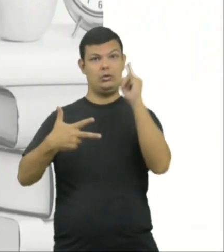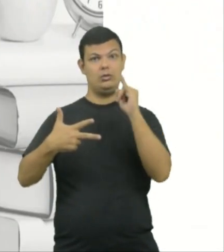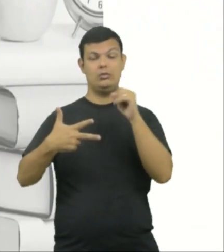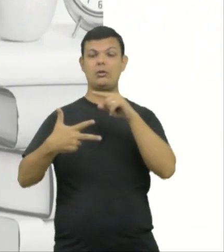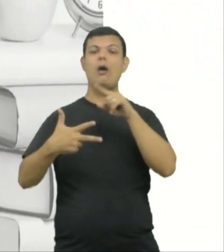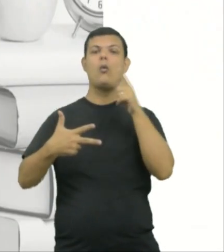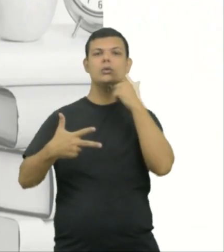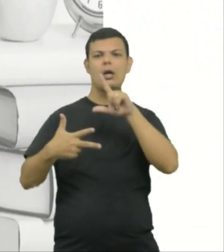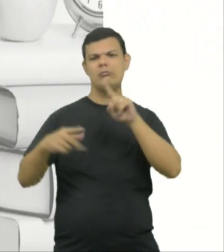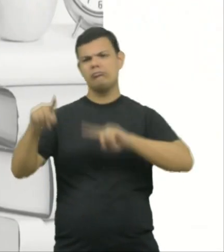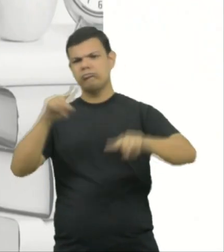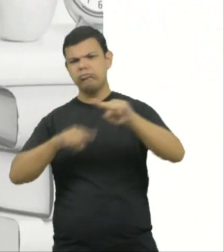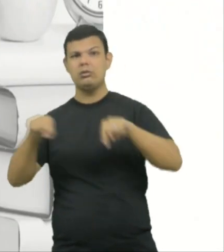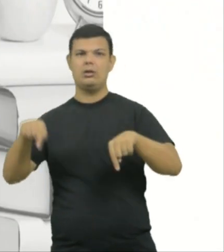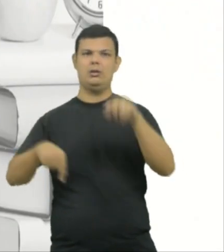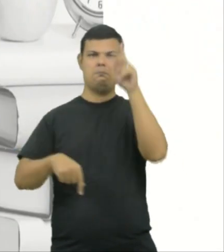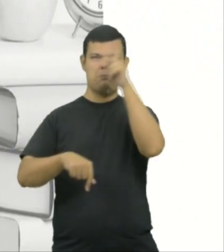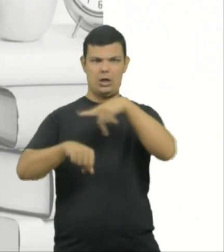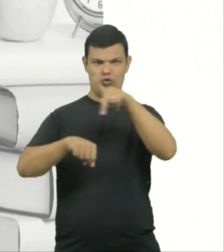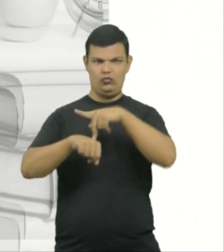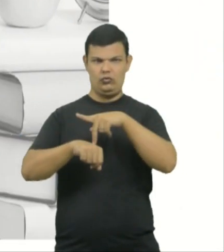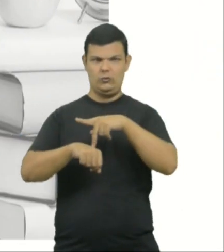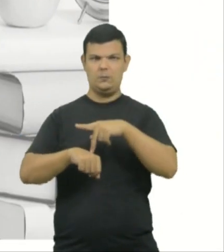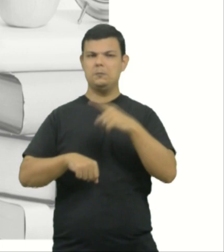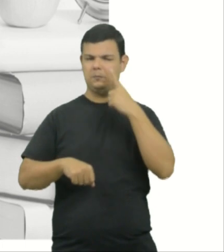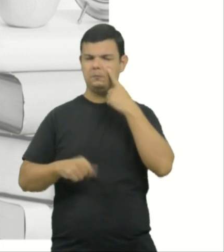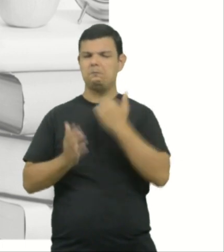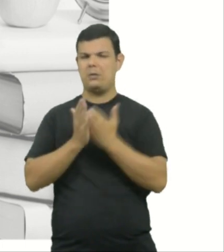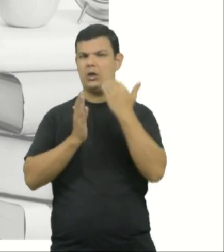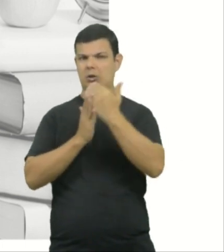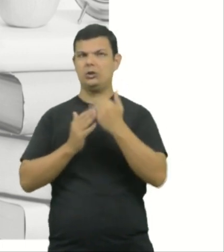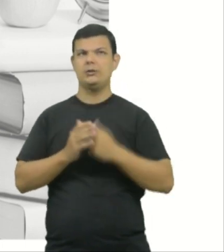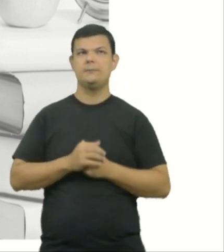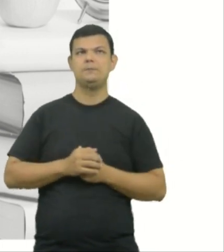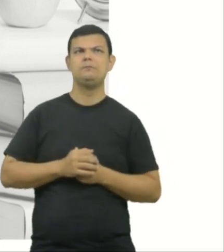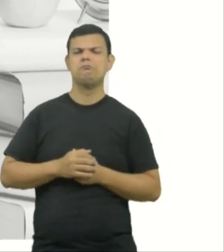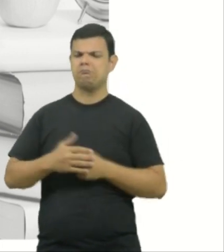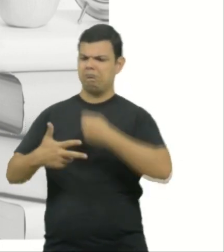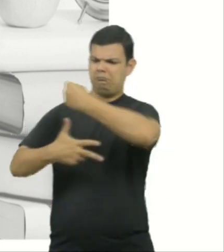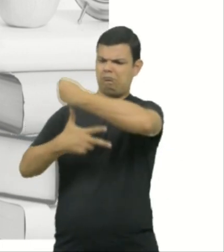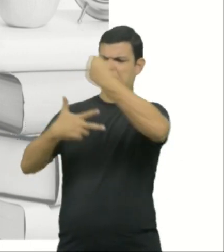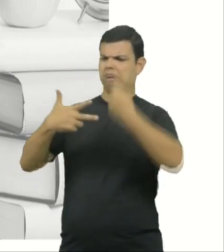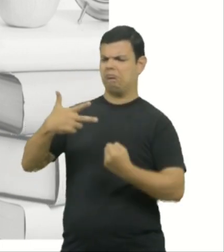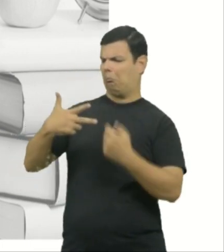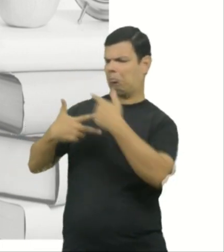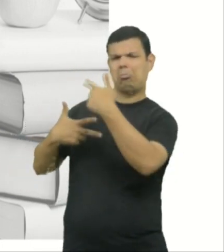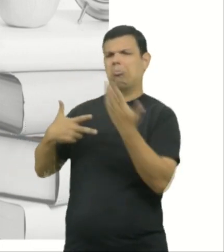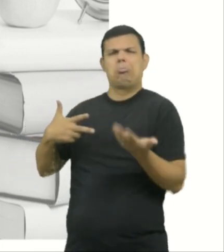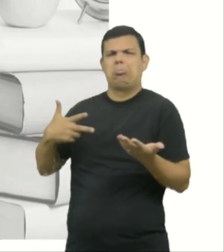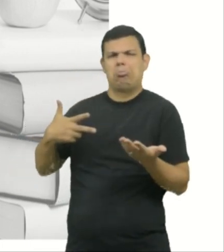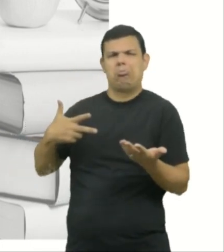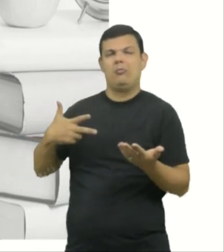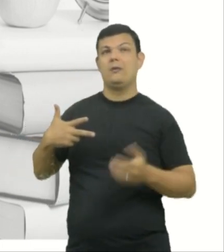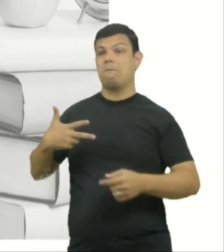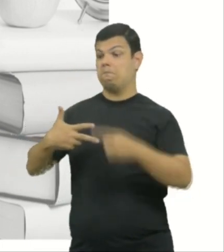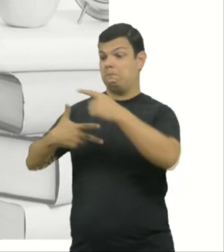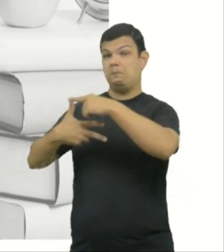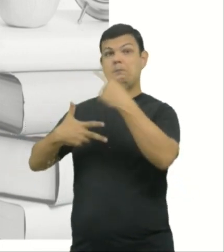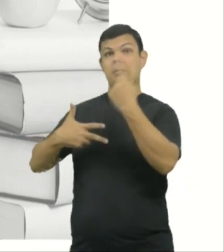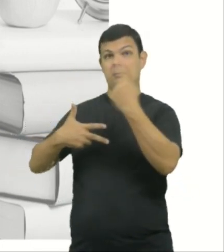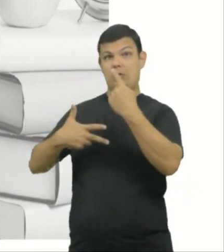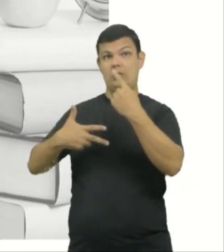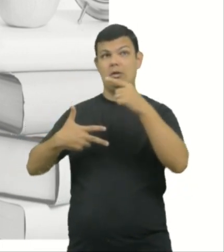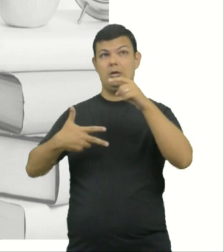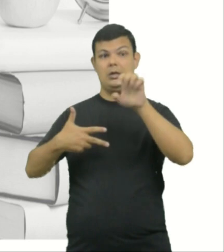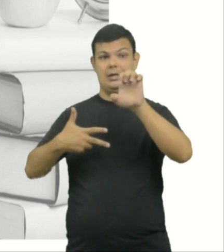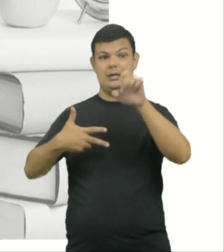país é administrado. Vamos ver melhor. Dá uma olhadinha no slide lá. Quais são esses 3 poderes no país? Primeiro, nós temos